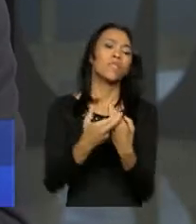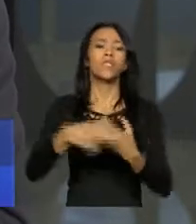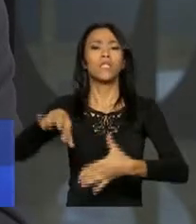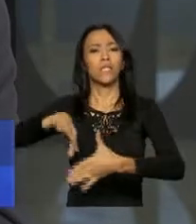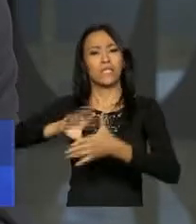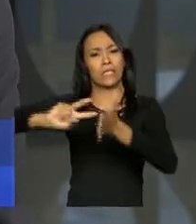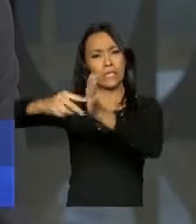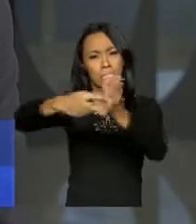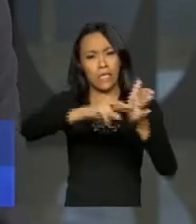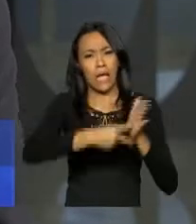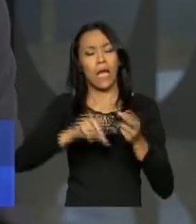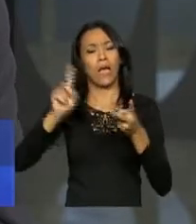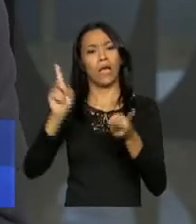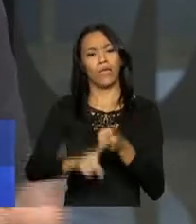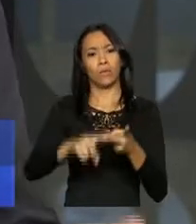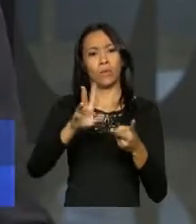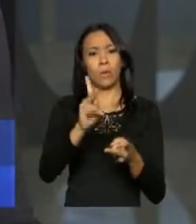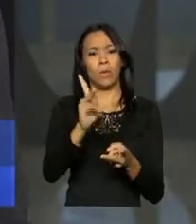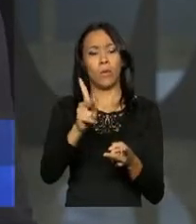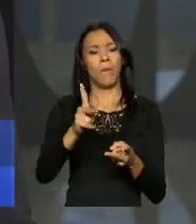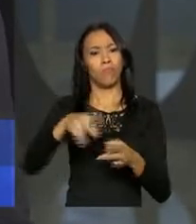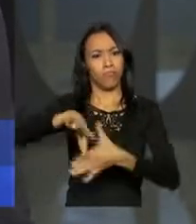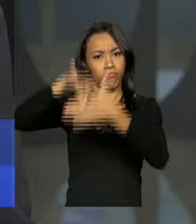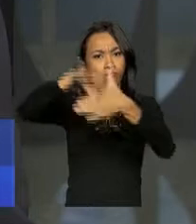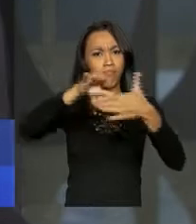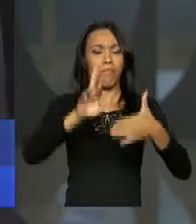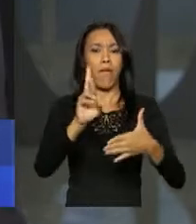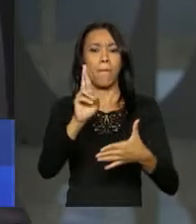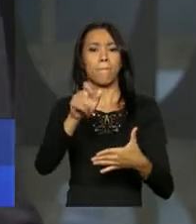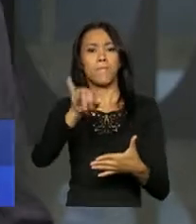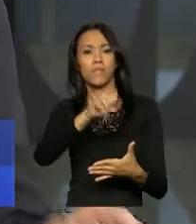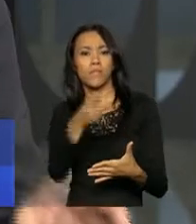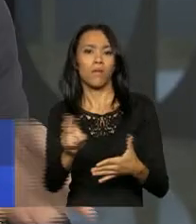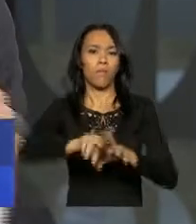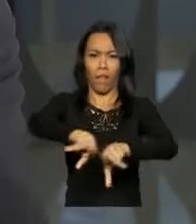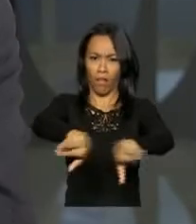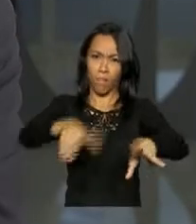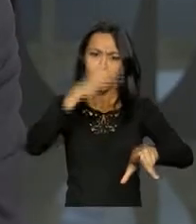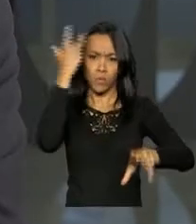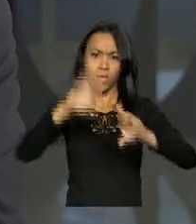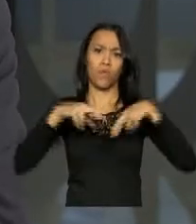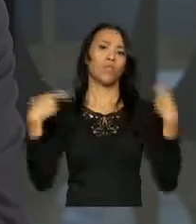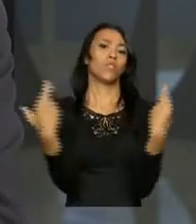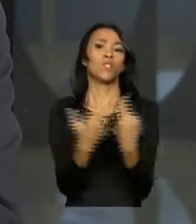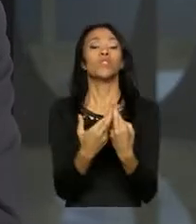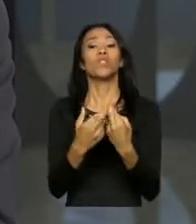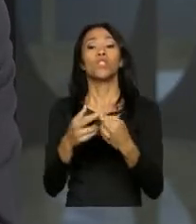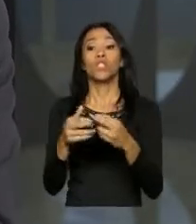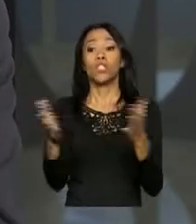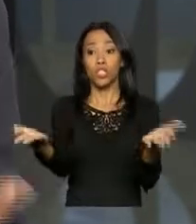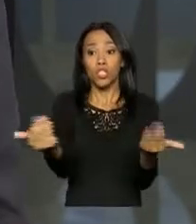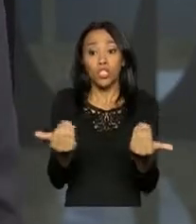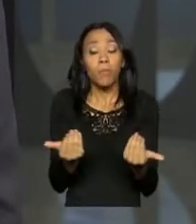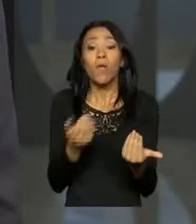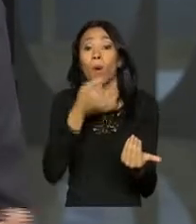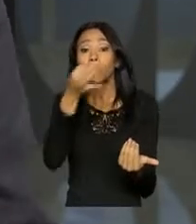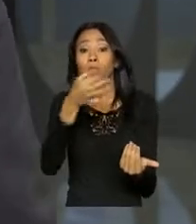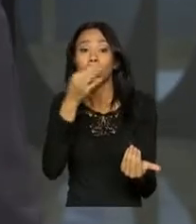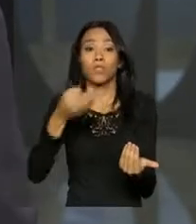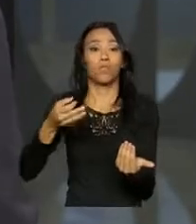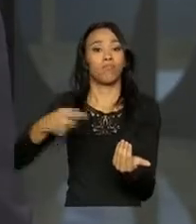aposentados e pensionistas o governo deu um prazo de 60 dias para que estas entidades enviem sugestões